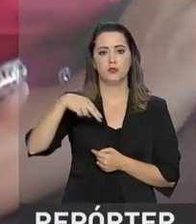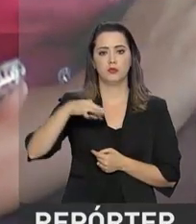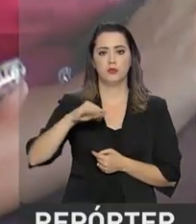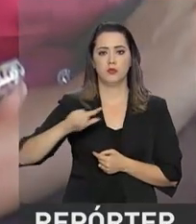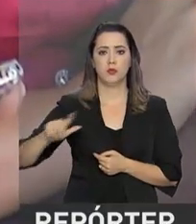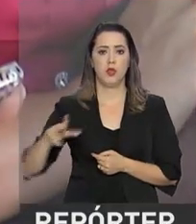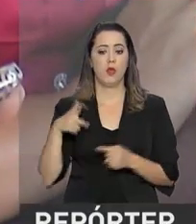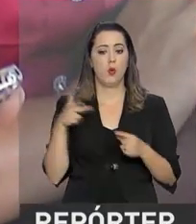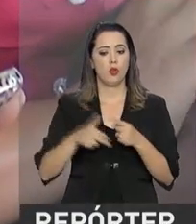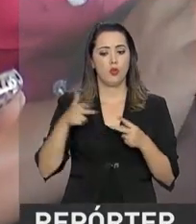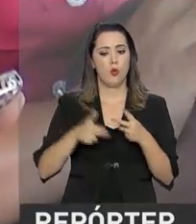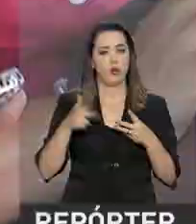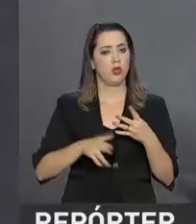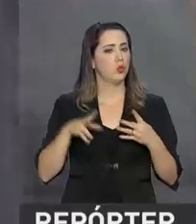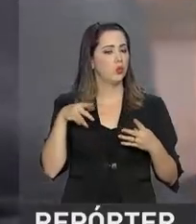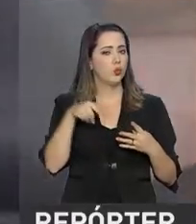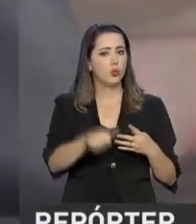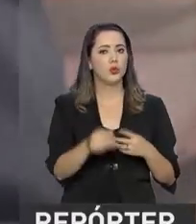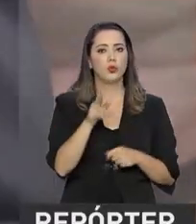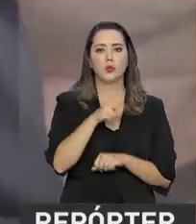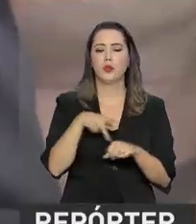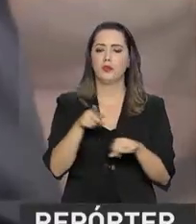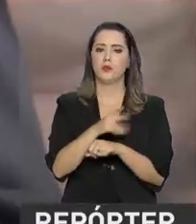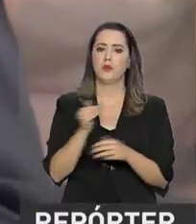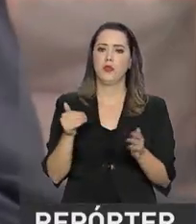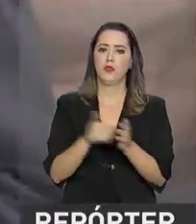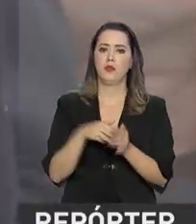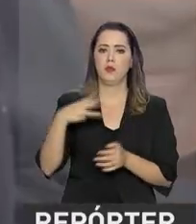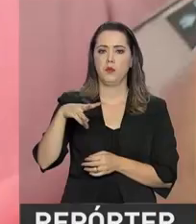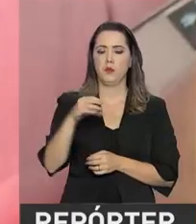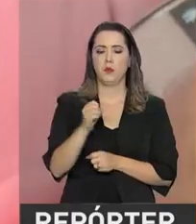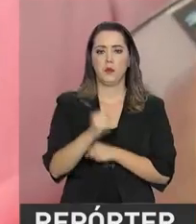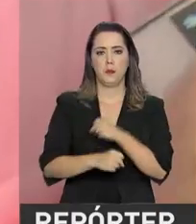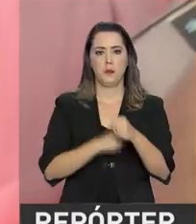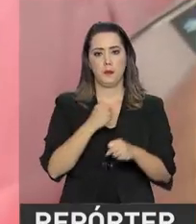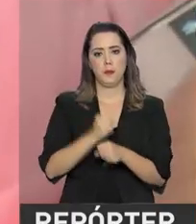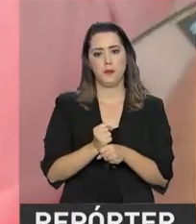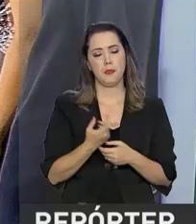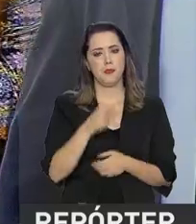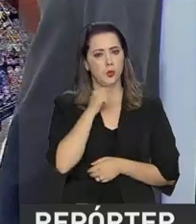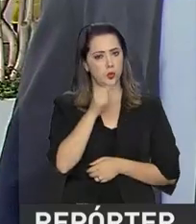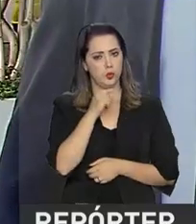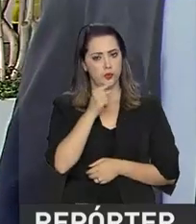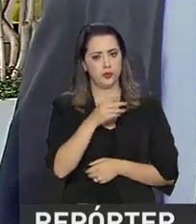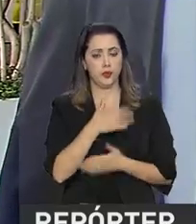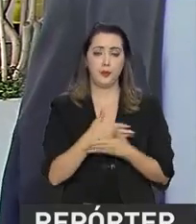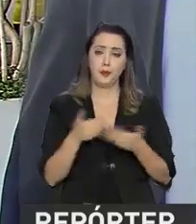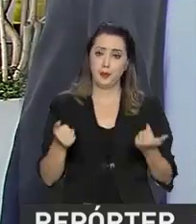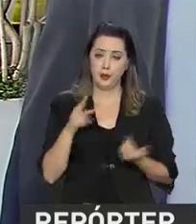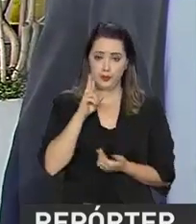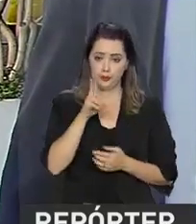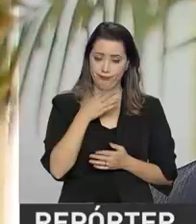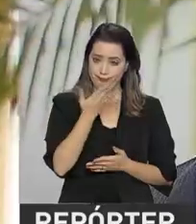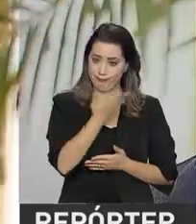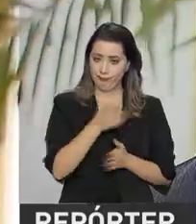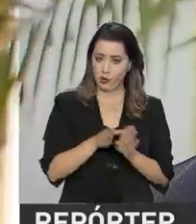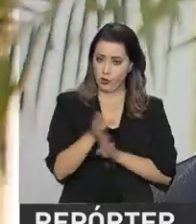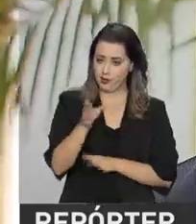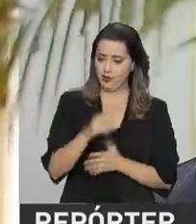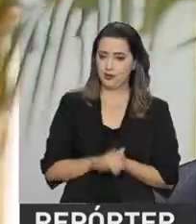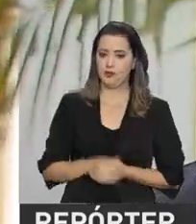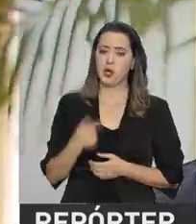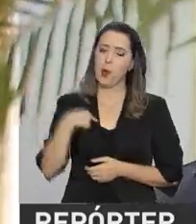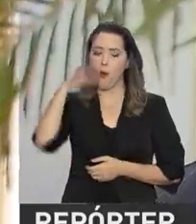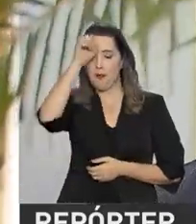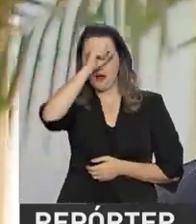todos os aparelhos irregulares em todo o país até março do ano que vem na dúvida é melhor seguir o conselho do paulo eu aprendi